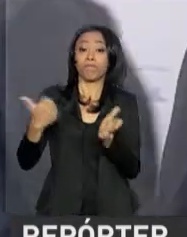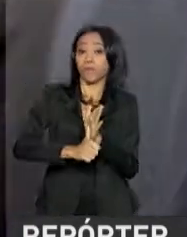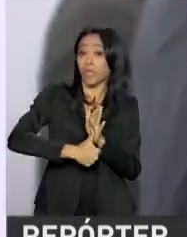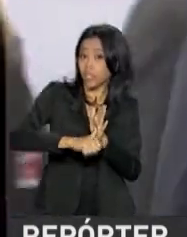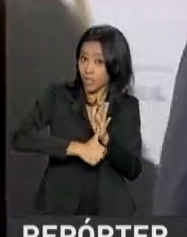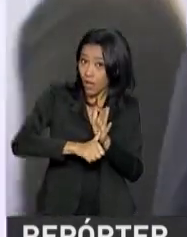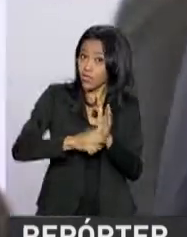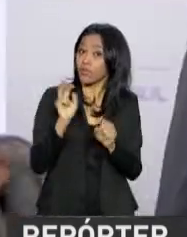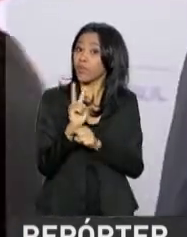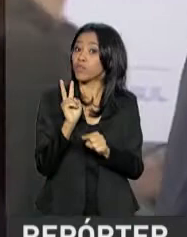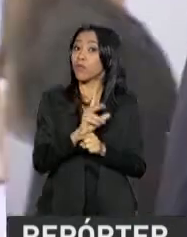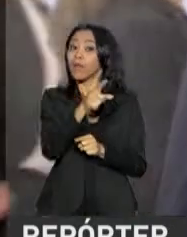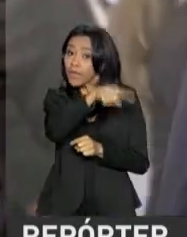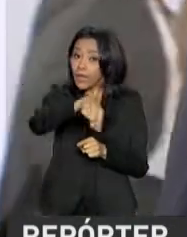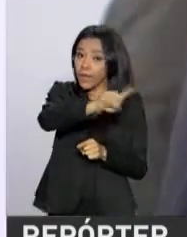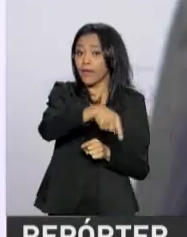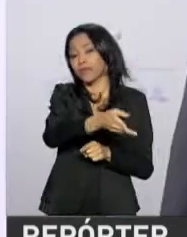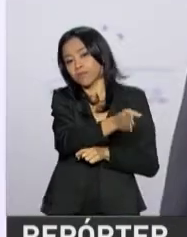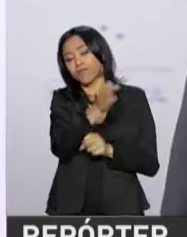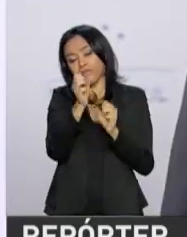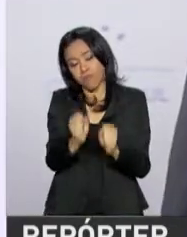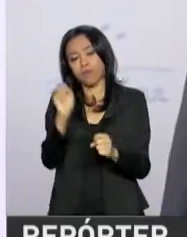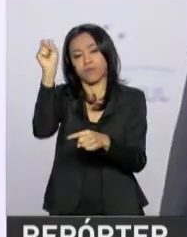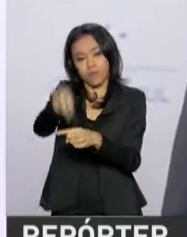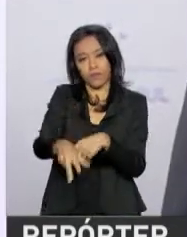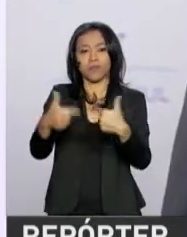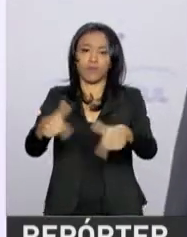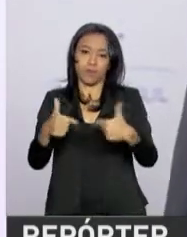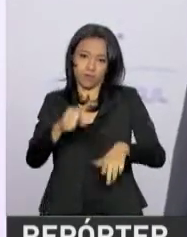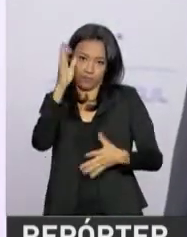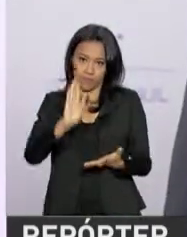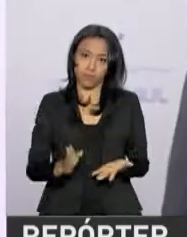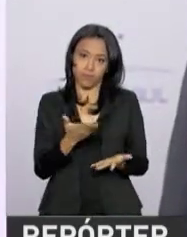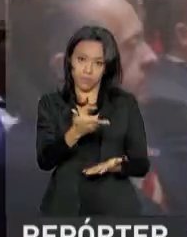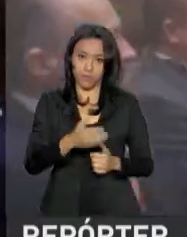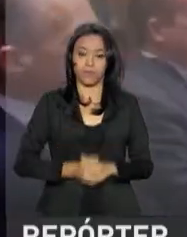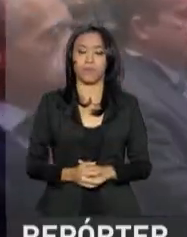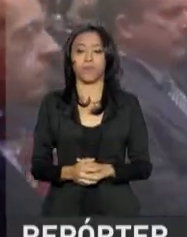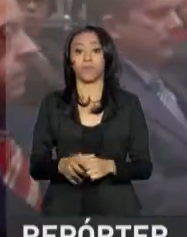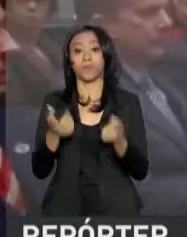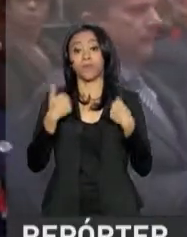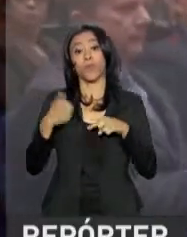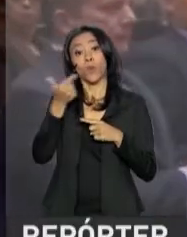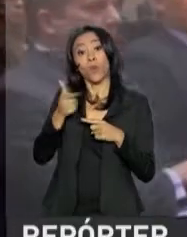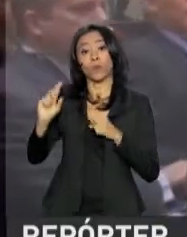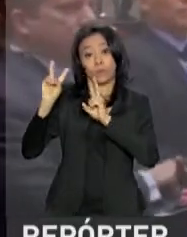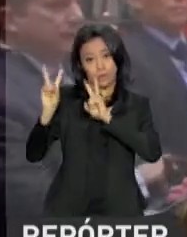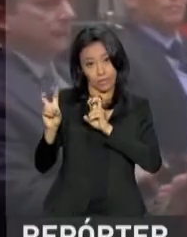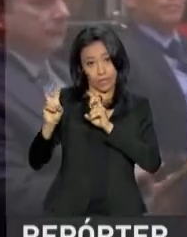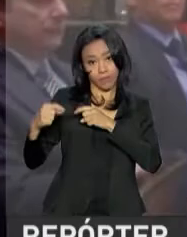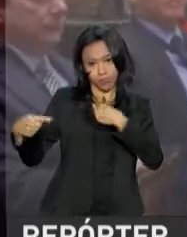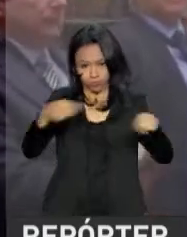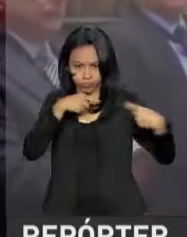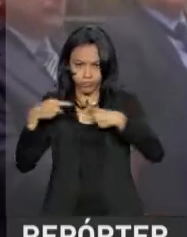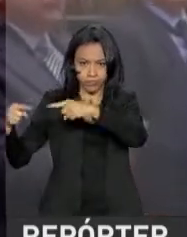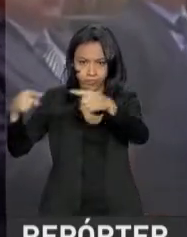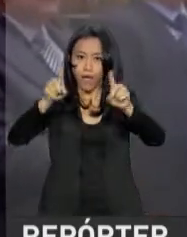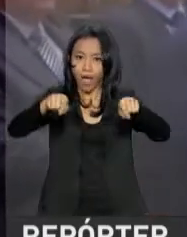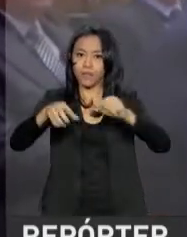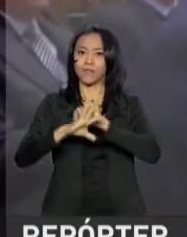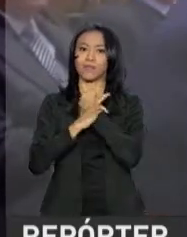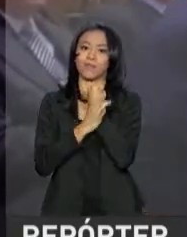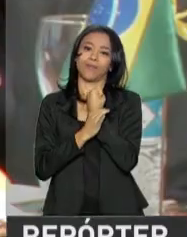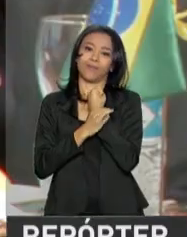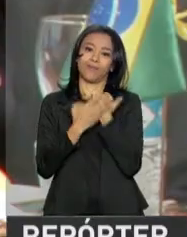provisória para permitir que os venezuelanos possam trabalhar no brasil outro tema tratado no encontro foi a segurança